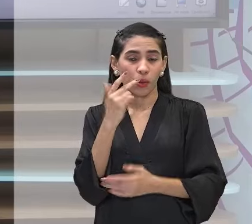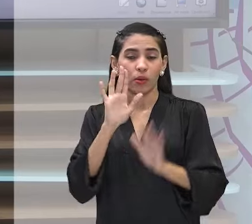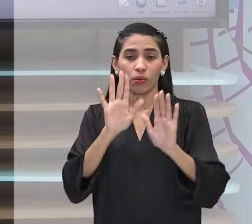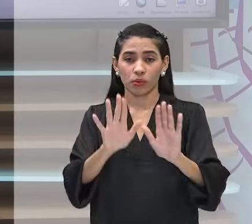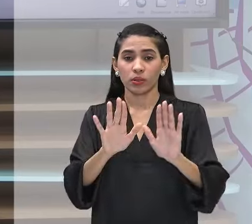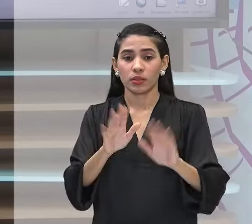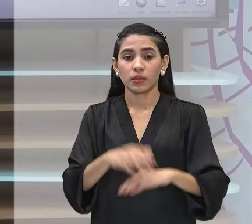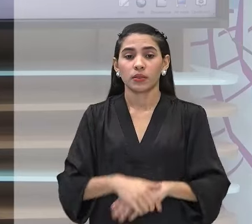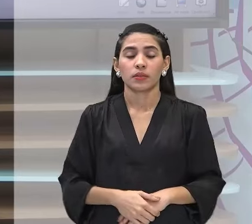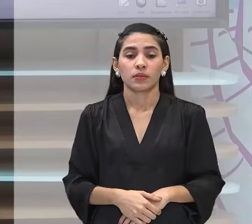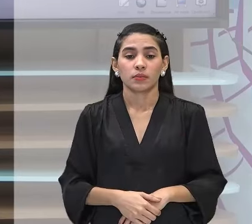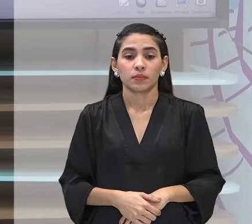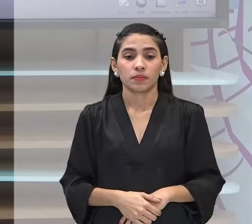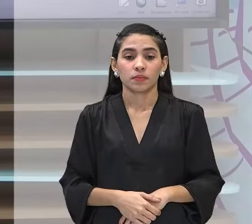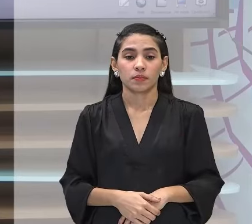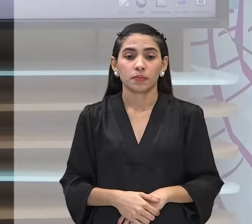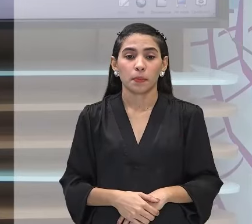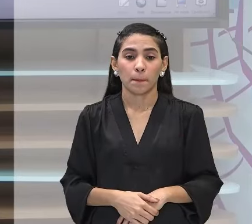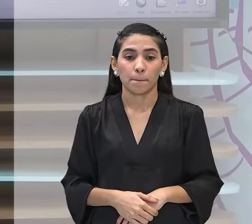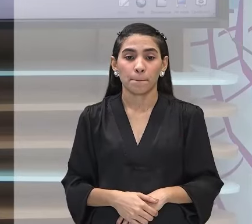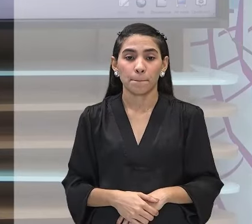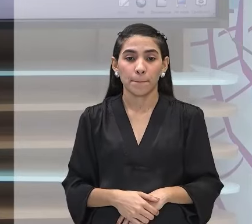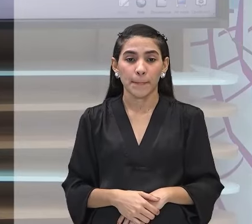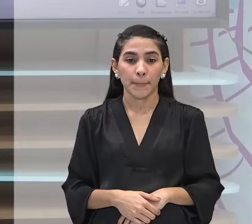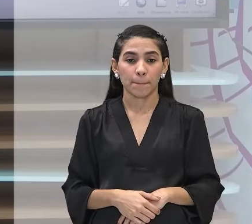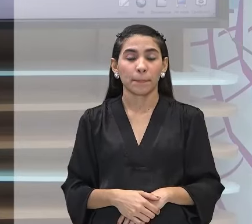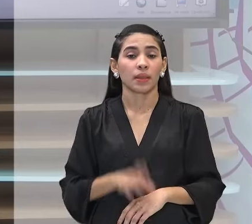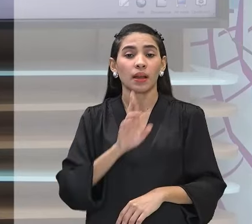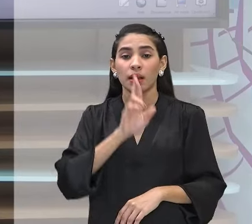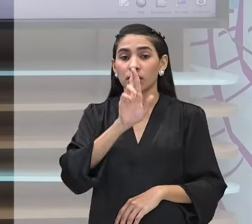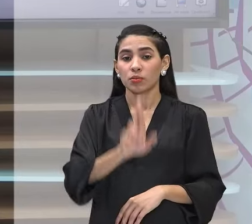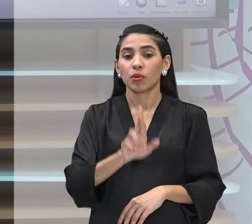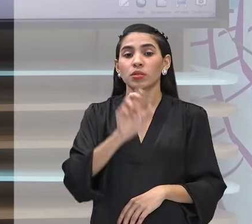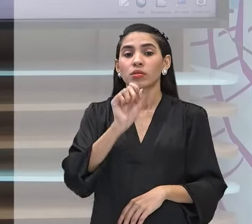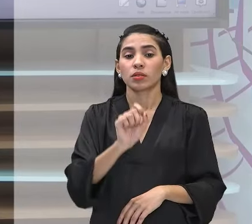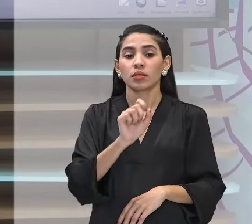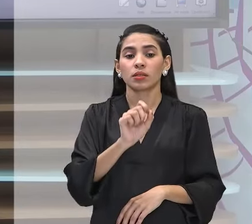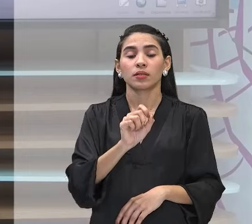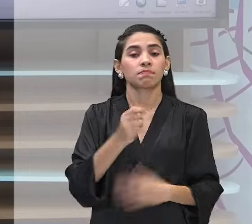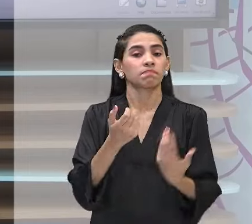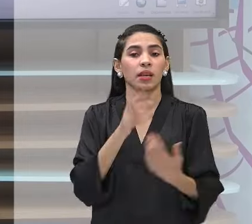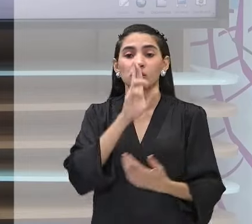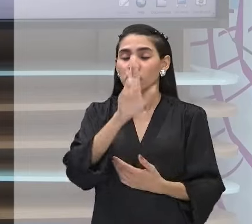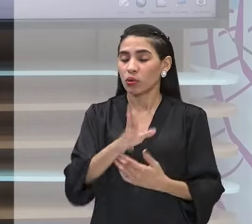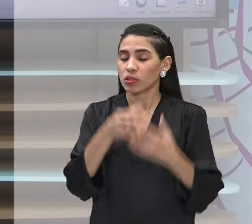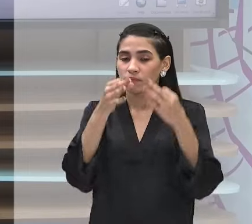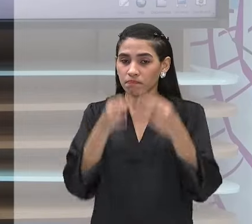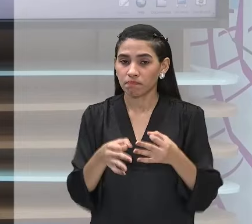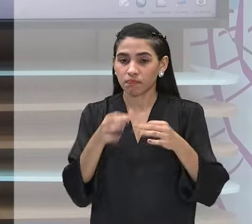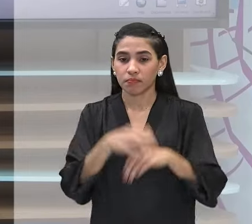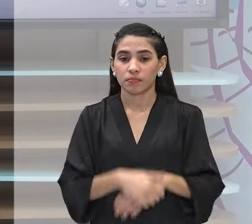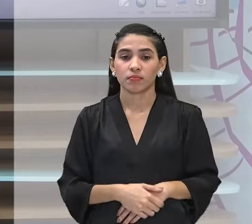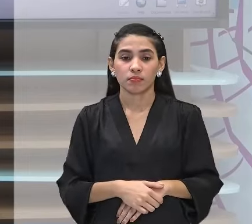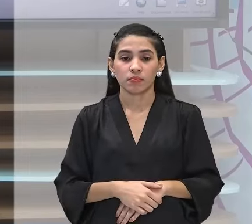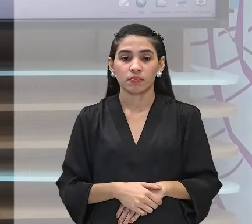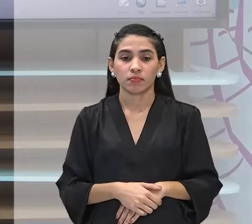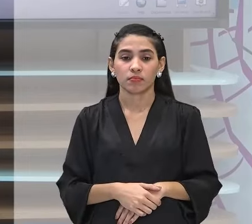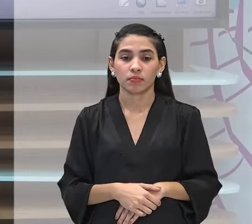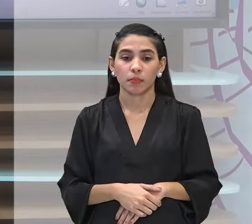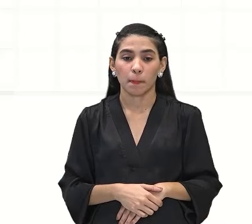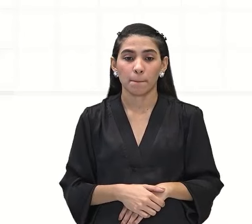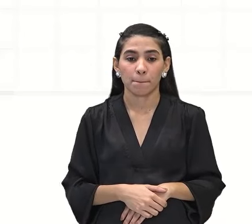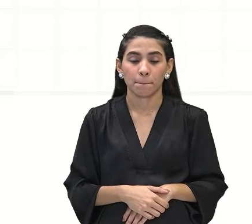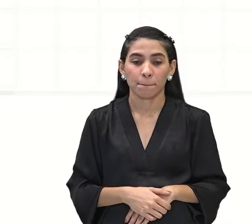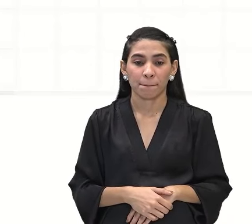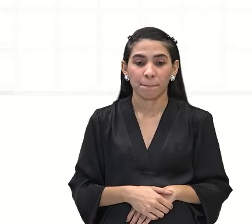não está errando Está correto a resposta é aceitável mas eu vou resolver para você olha só